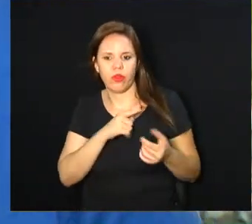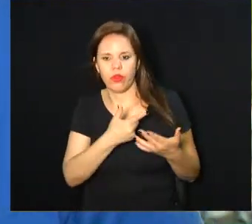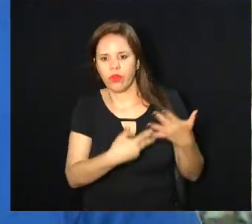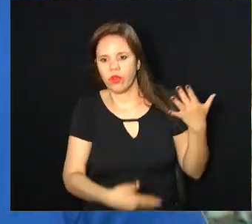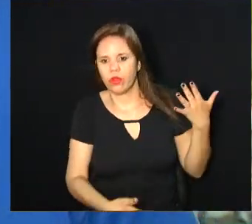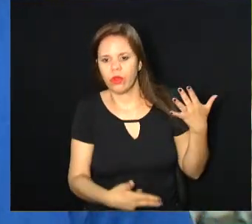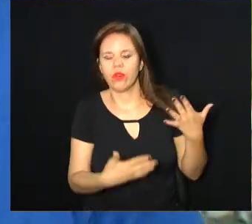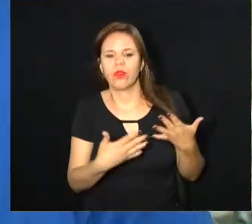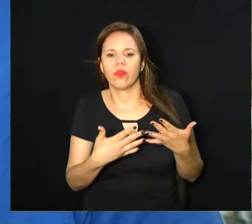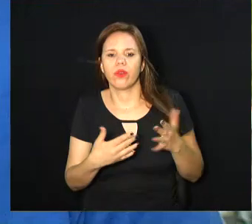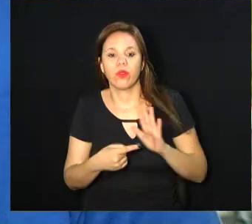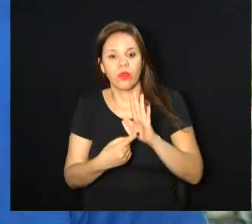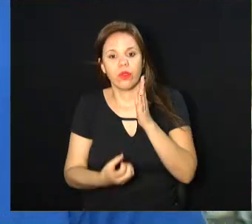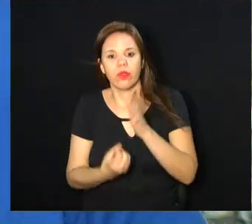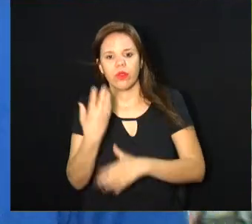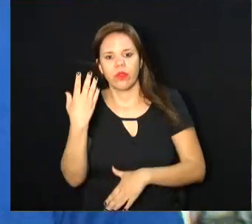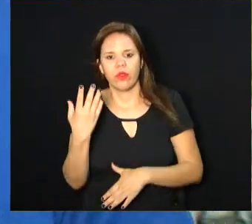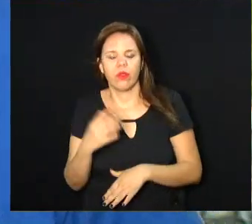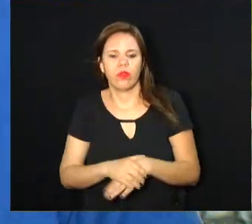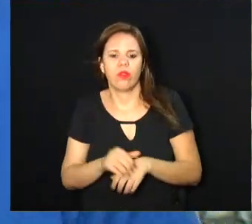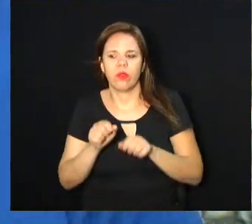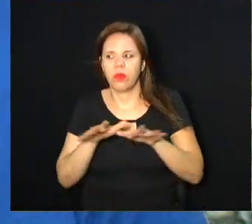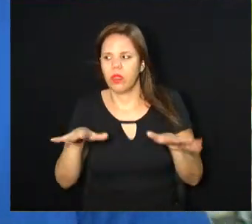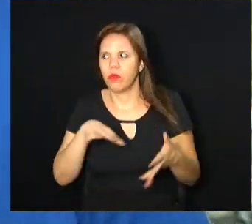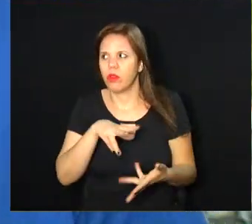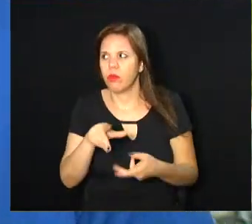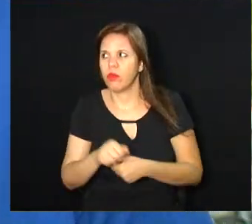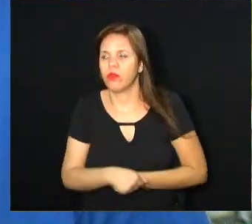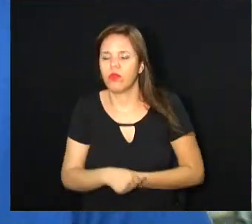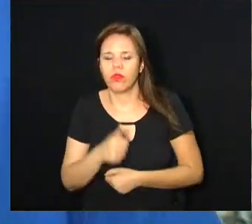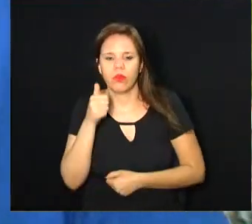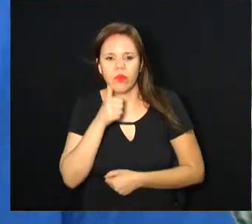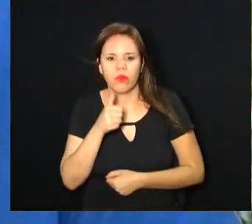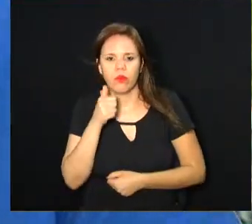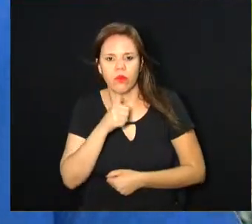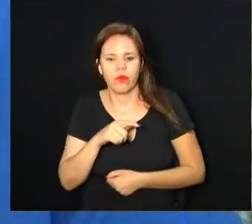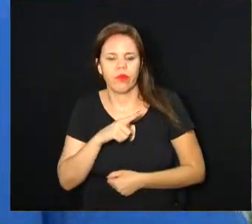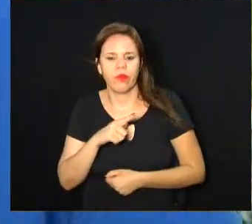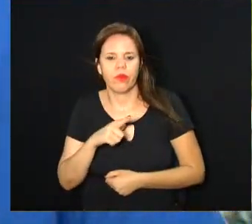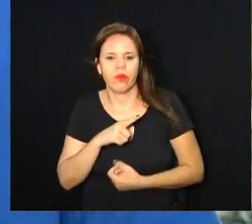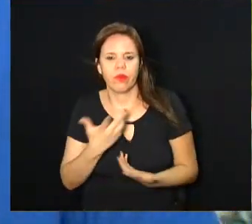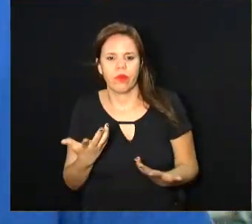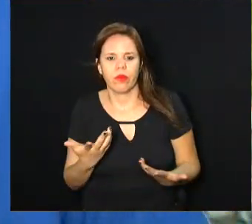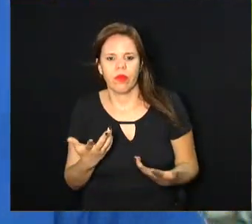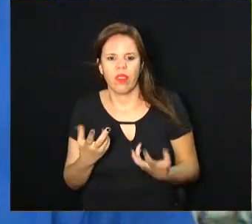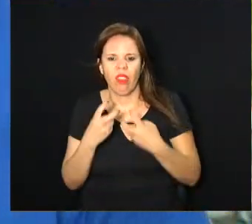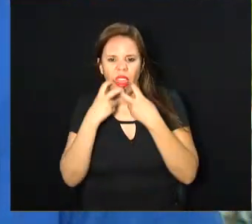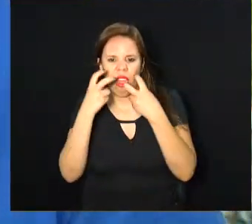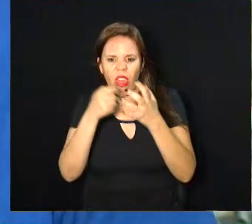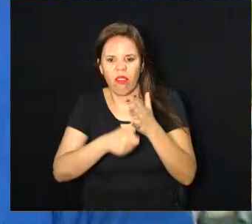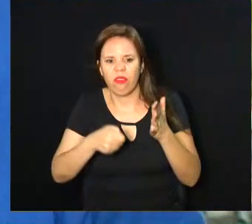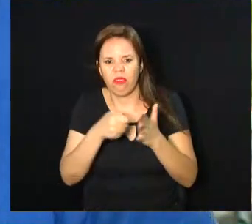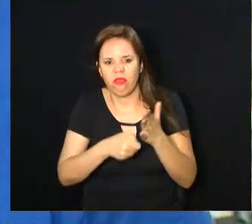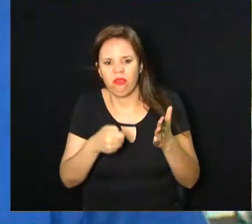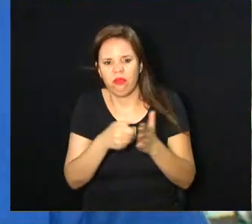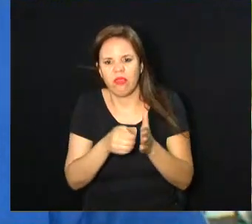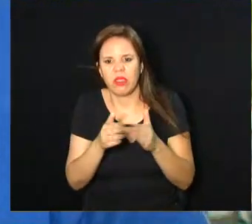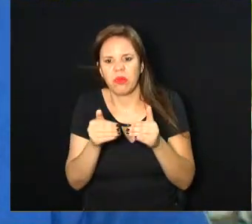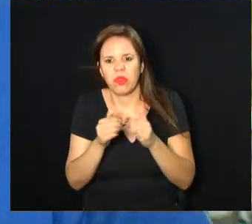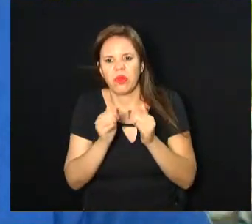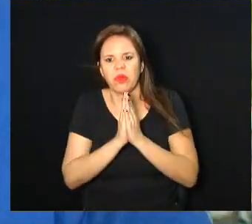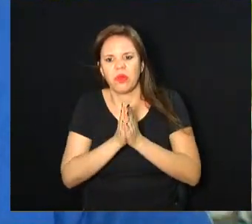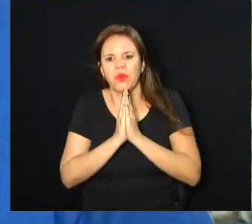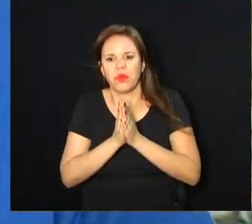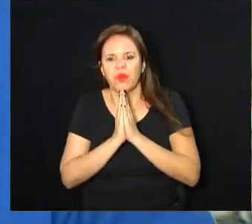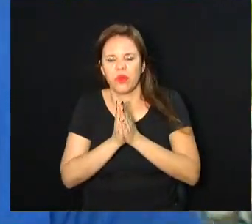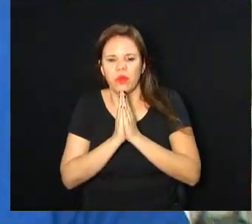de manifestações, por exemplo, que estão se espalhando pelo mundo, né? De mulheres que têm ali uma espécie de grito de guerra, né? Pedindo para